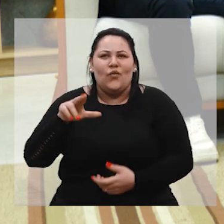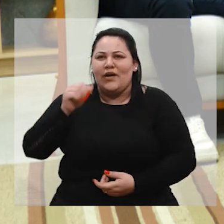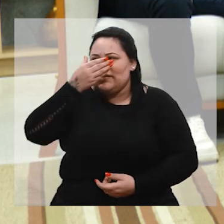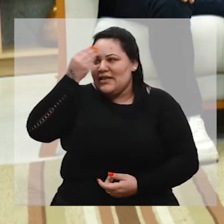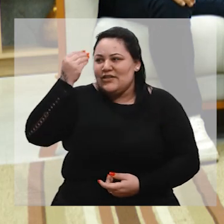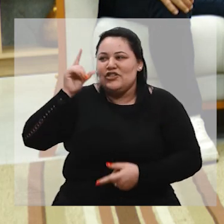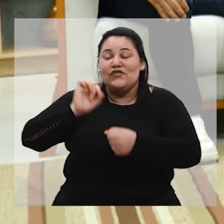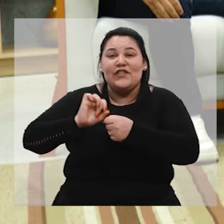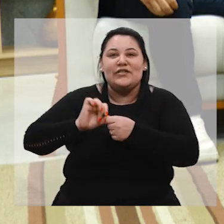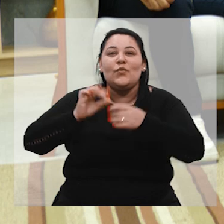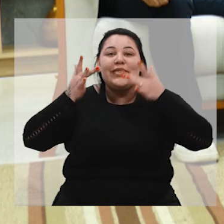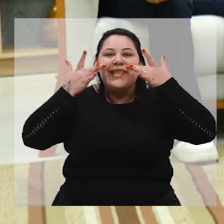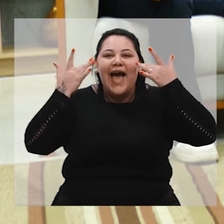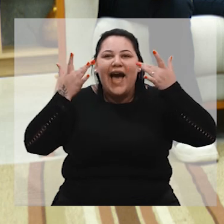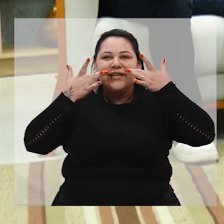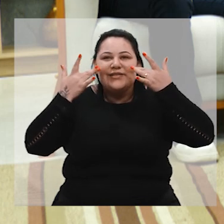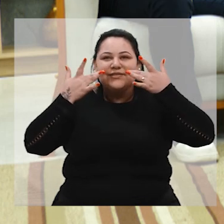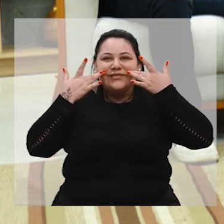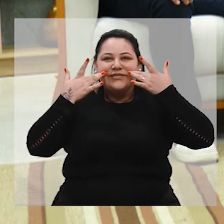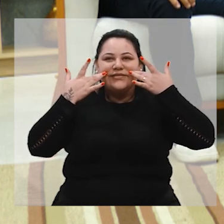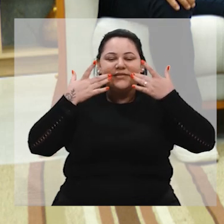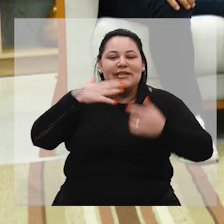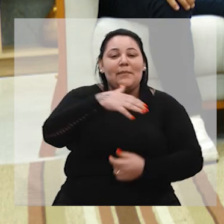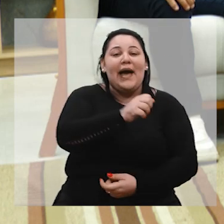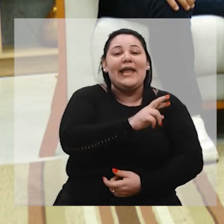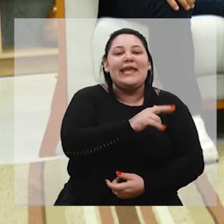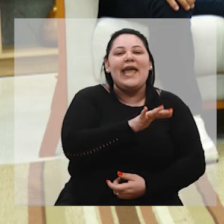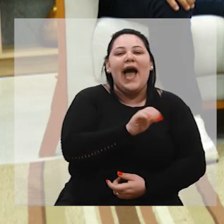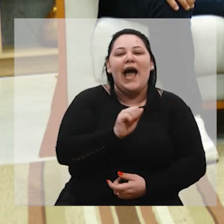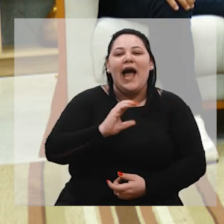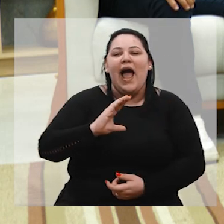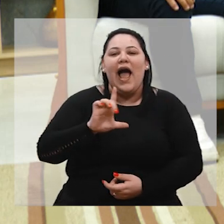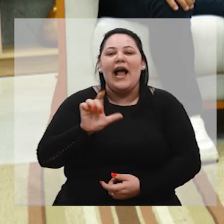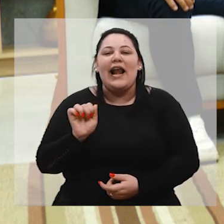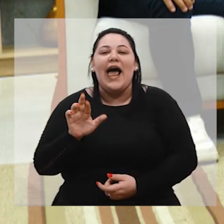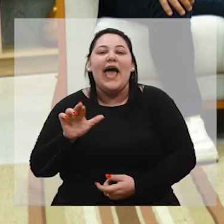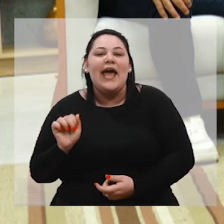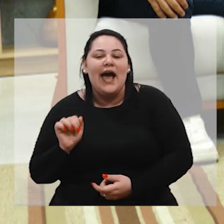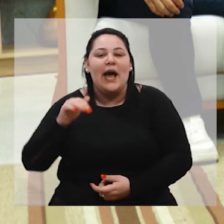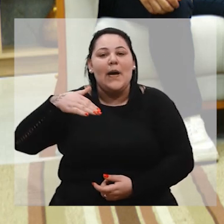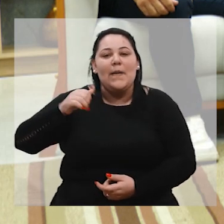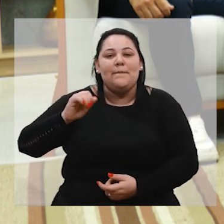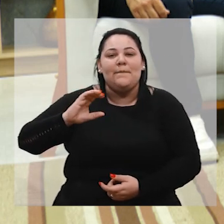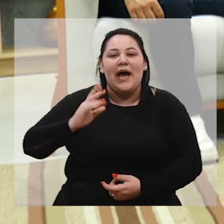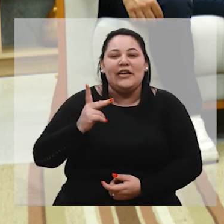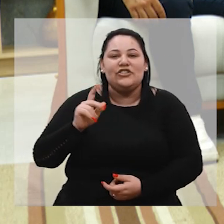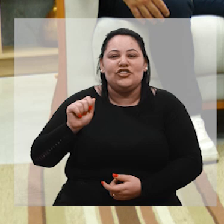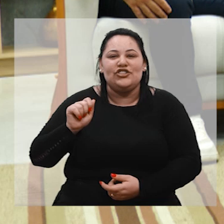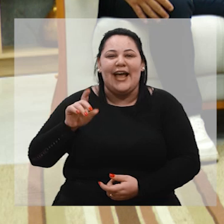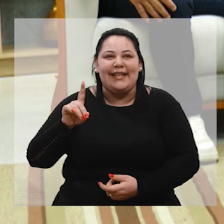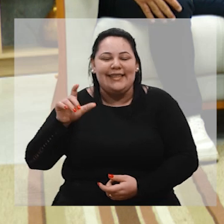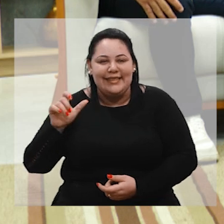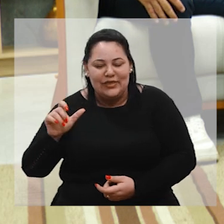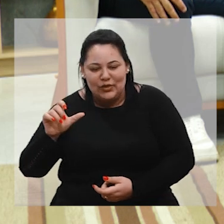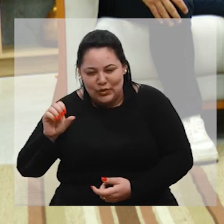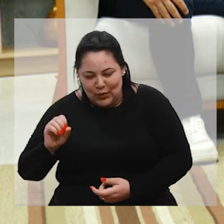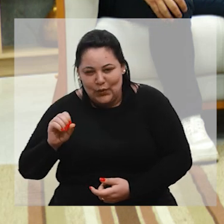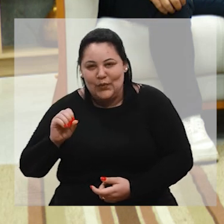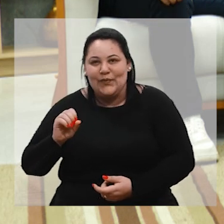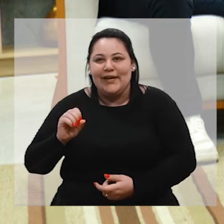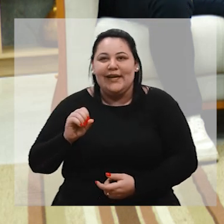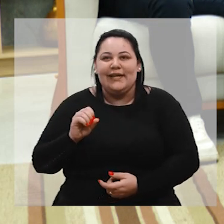eu comecei a trabalhar, nunca esqueço que nós fizemos uma peça da Maria Clara Machado,